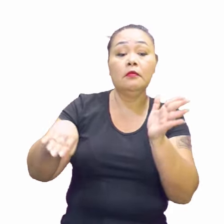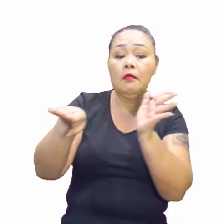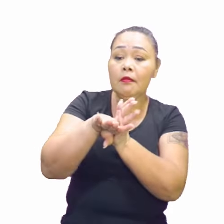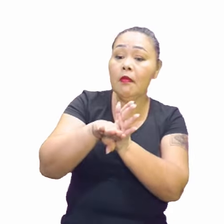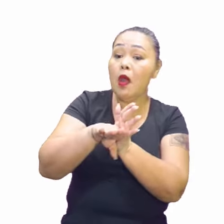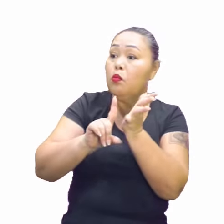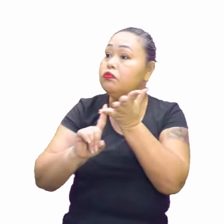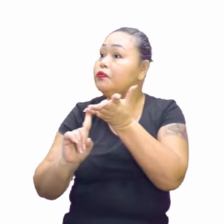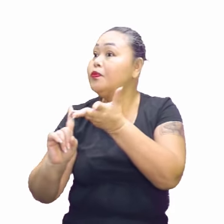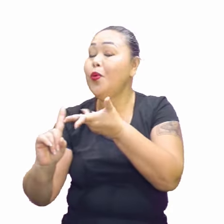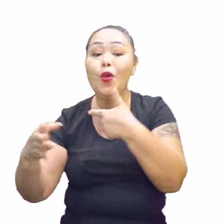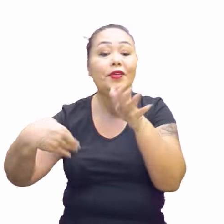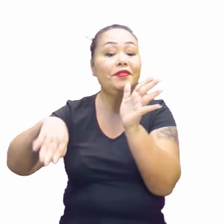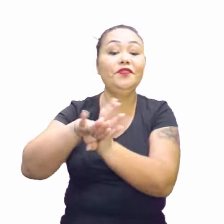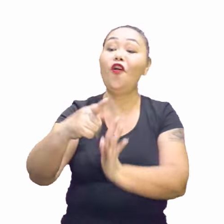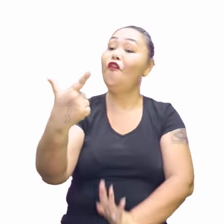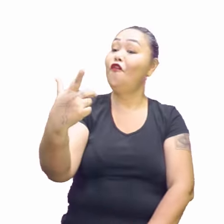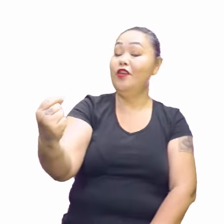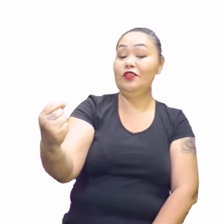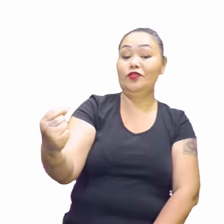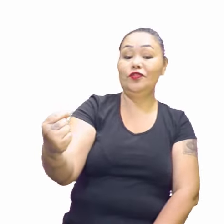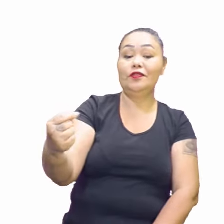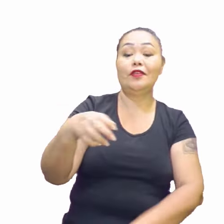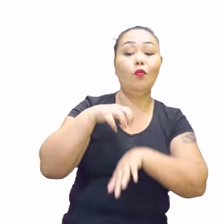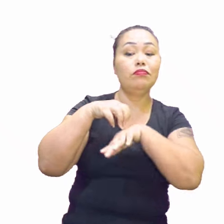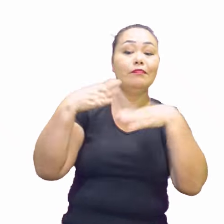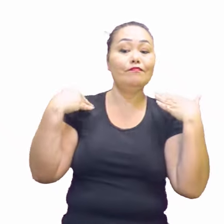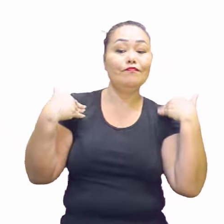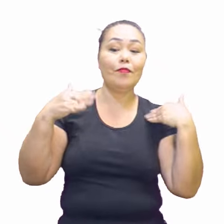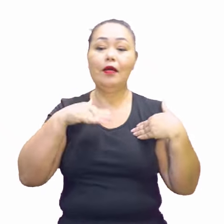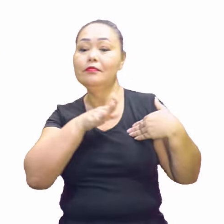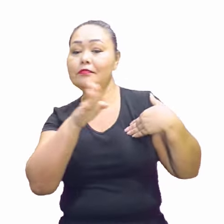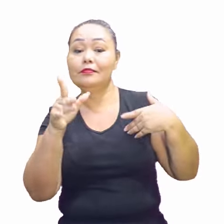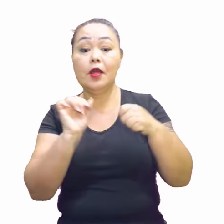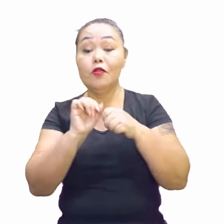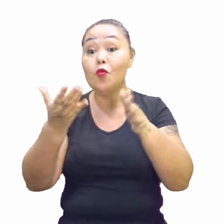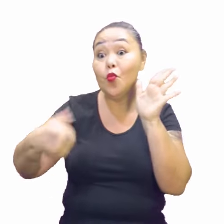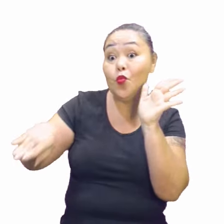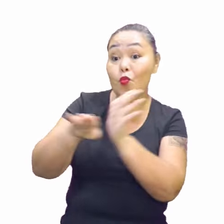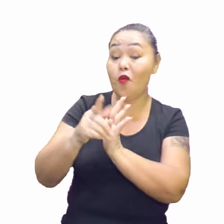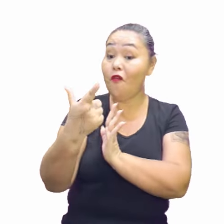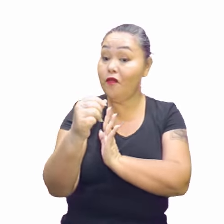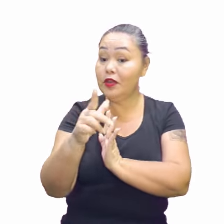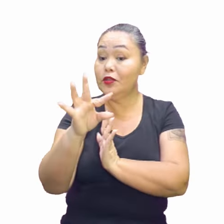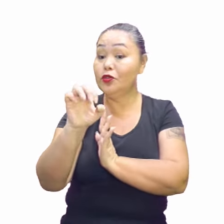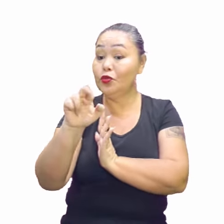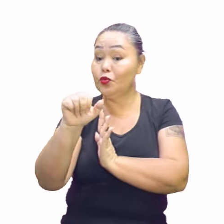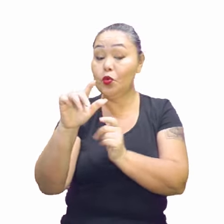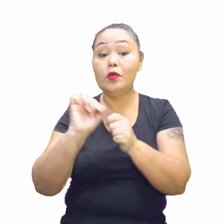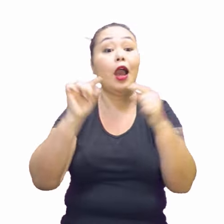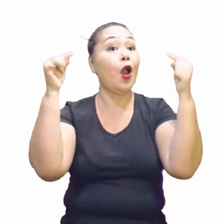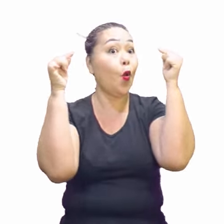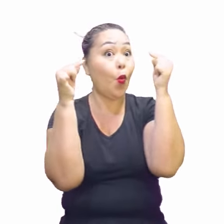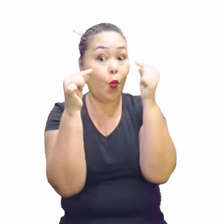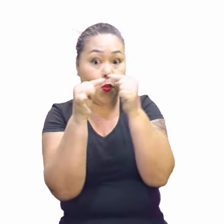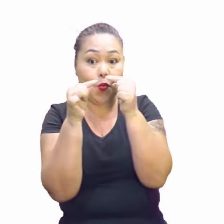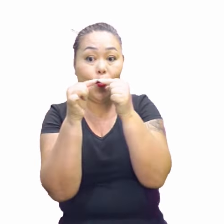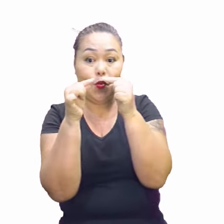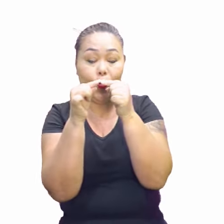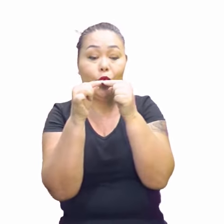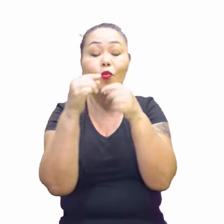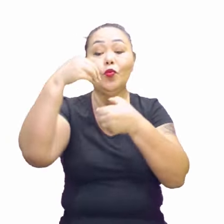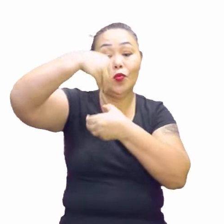ontem à noite 20 turistas. Olha aqui, quem que chegou? 20 turistas. Então, vai fazer a concordância com